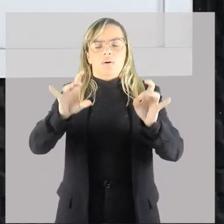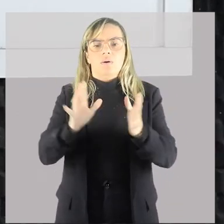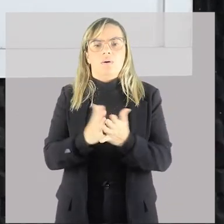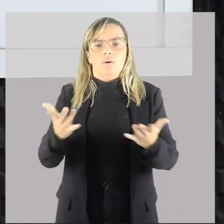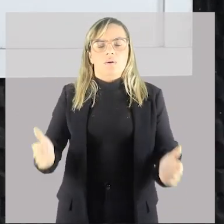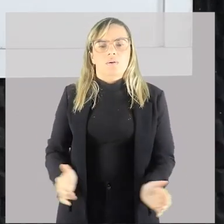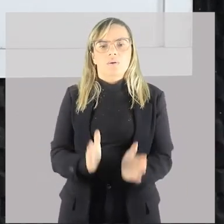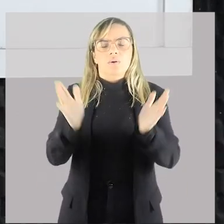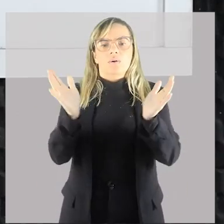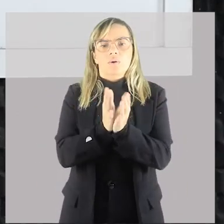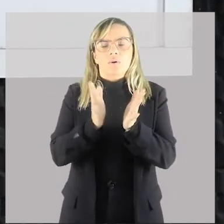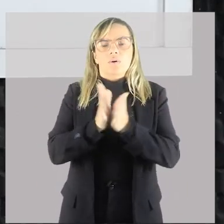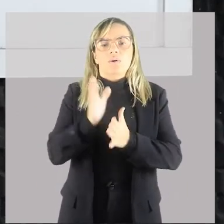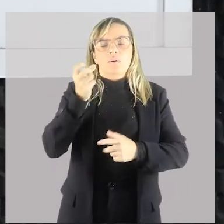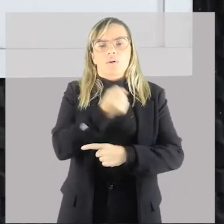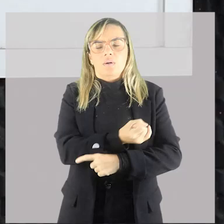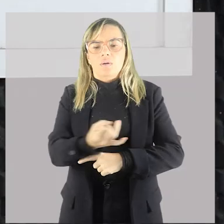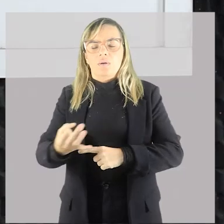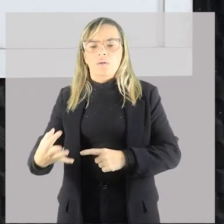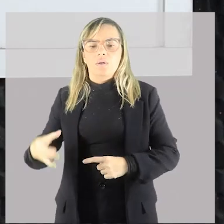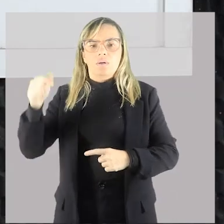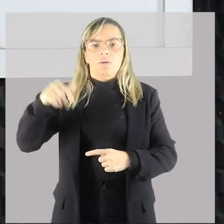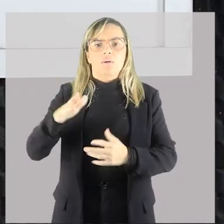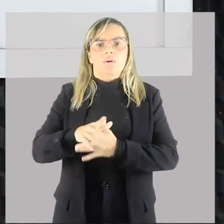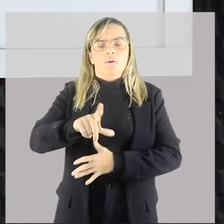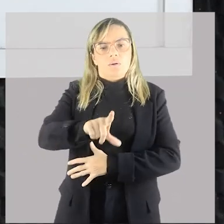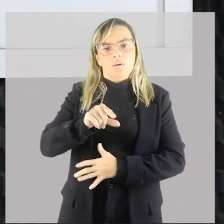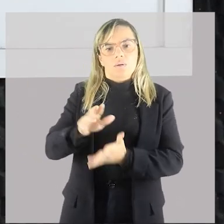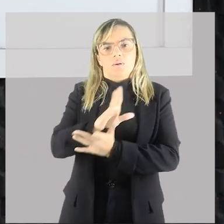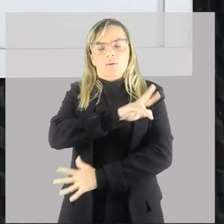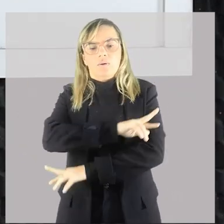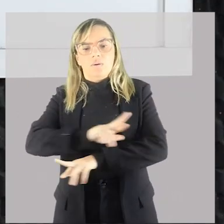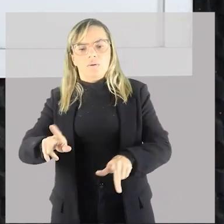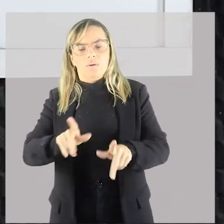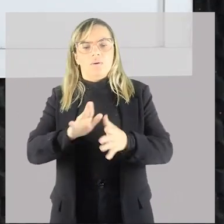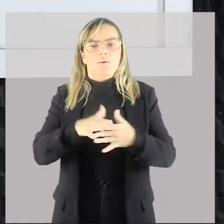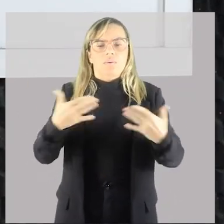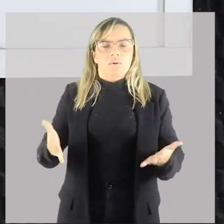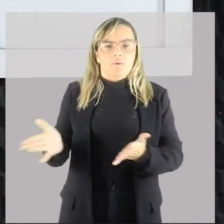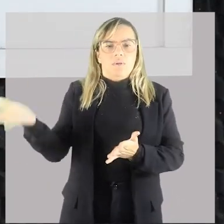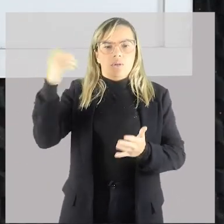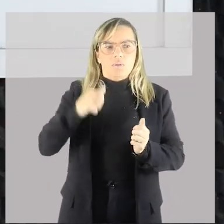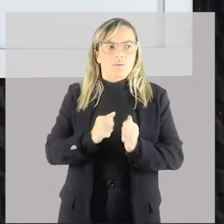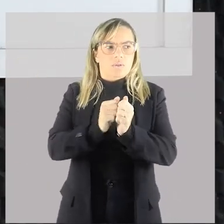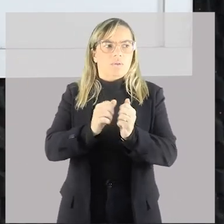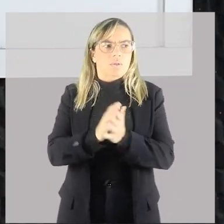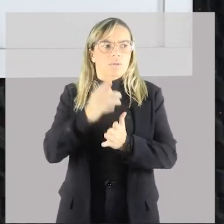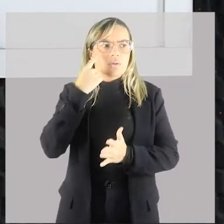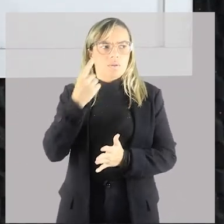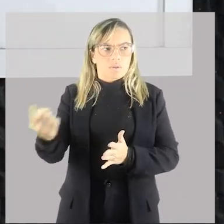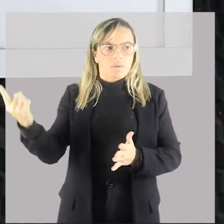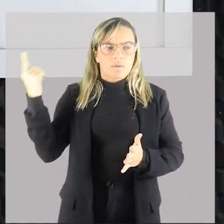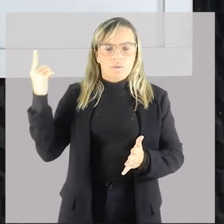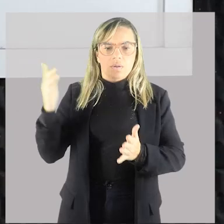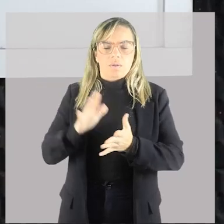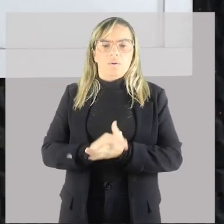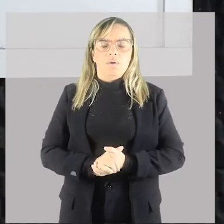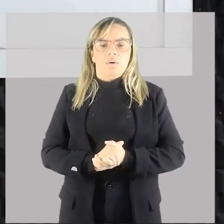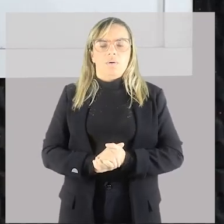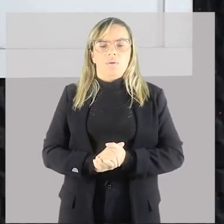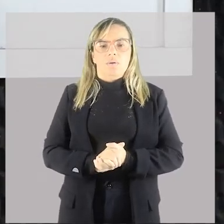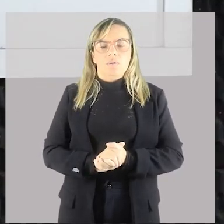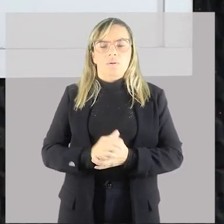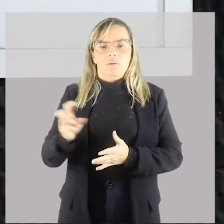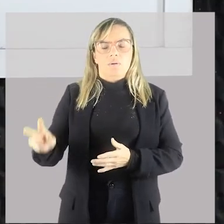contagem, né? Que se diferenciam um do outro, tá? Então vem comigo. Nós temos aqui